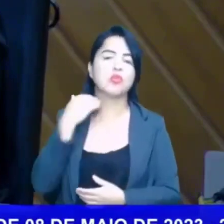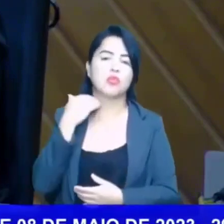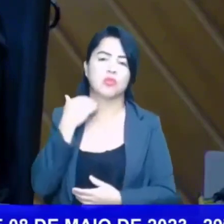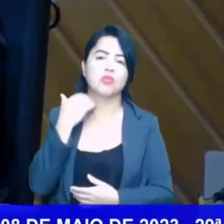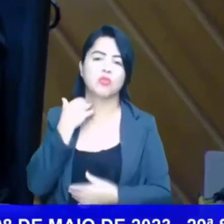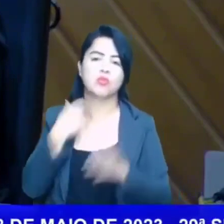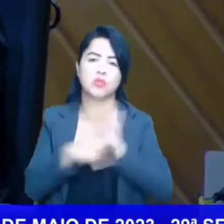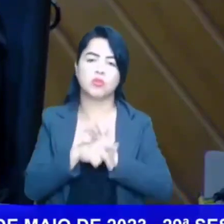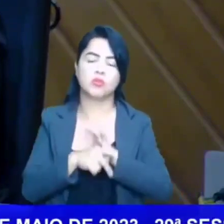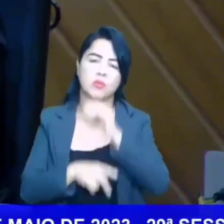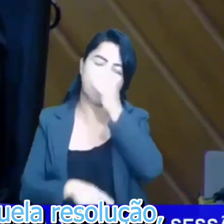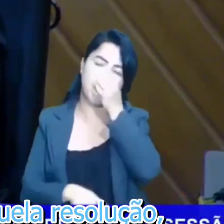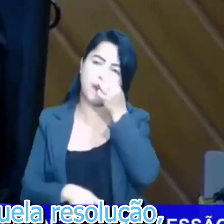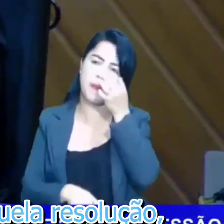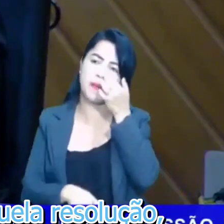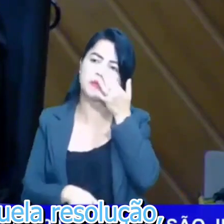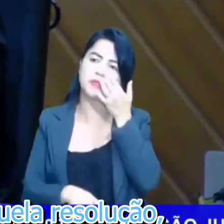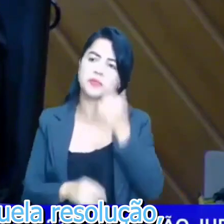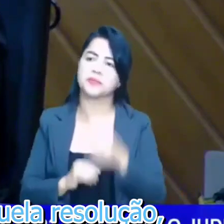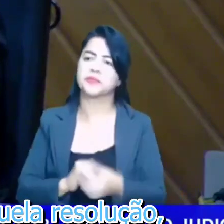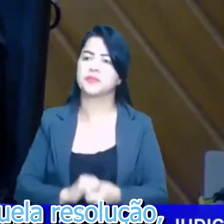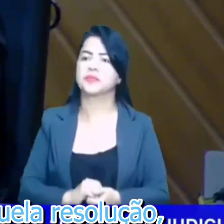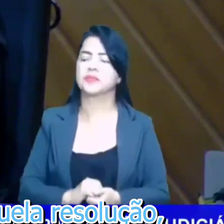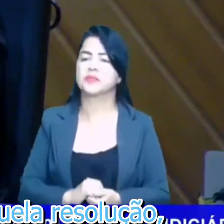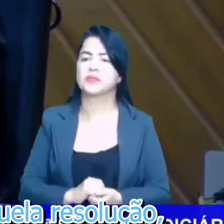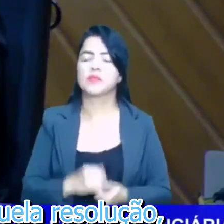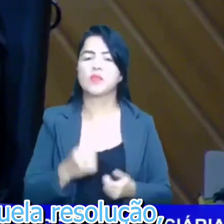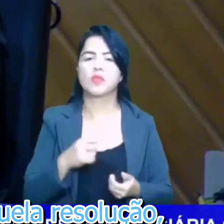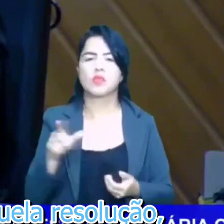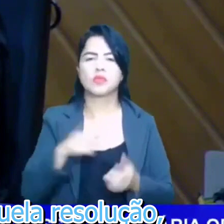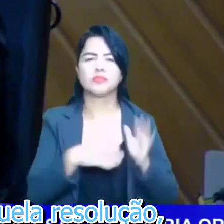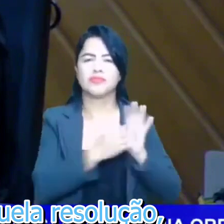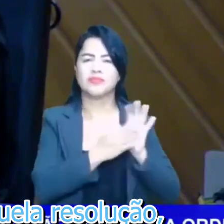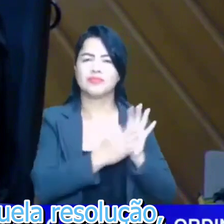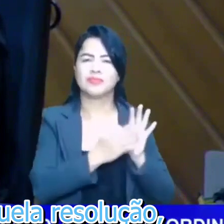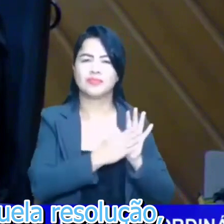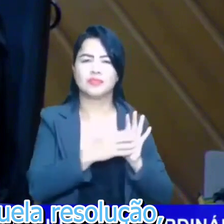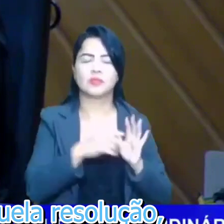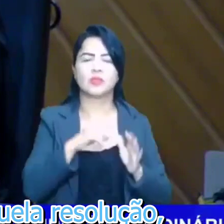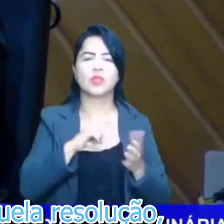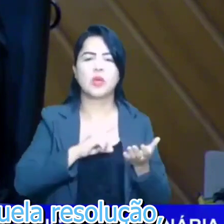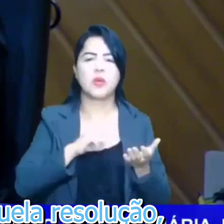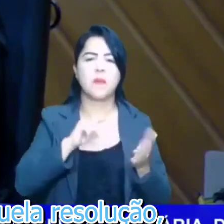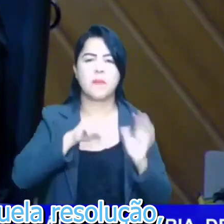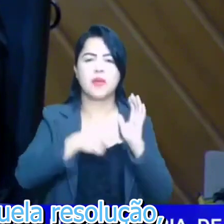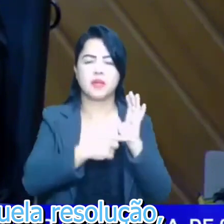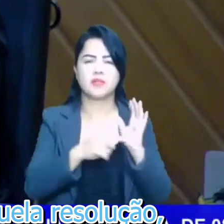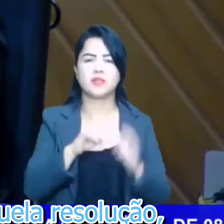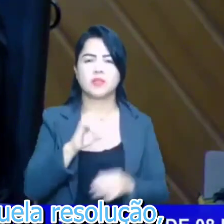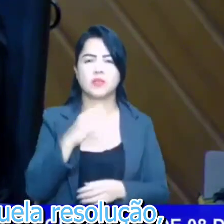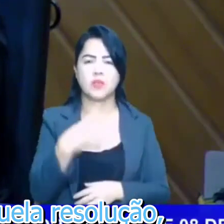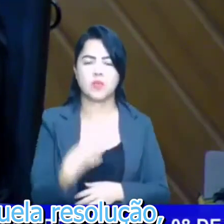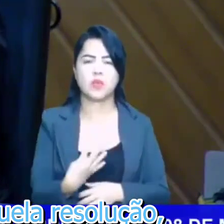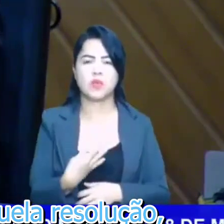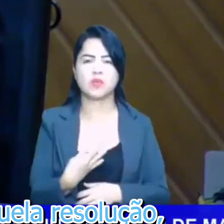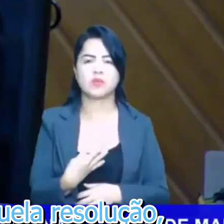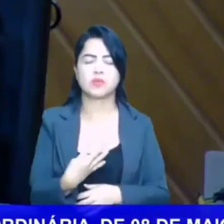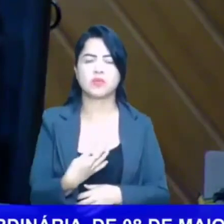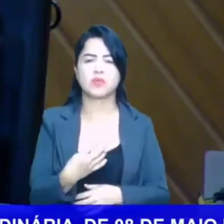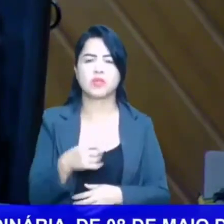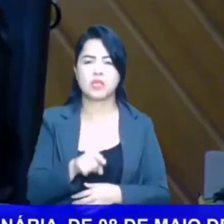específicas. E aqui eu faço colação, mais adiante, do parágrafo 4º daquela